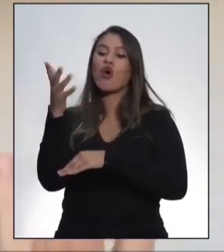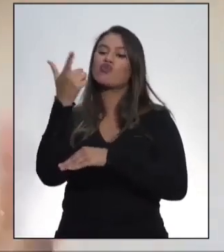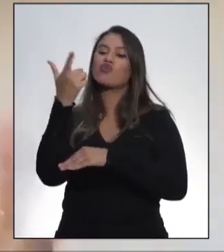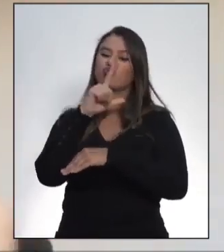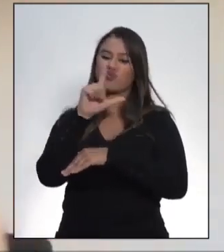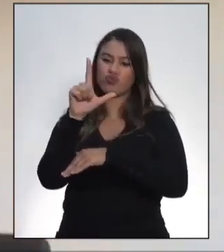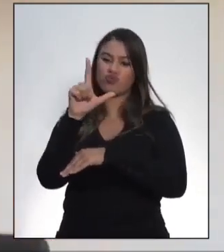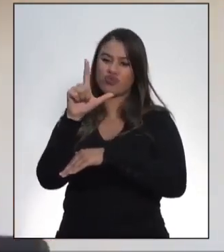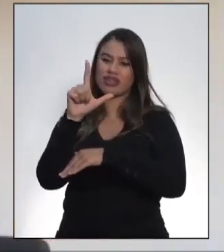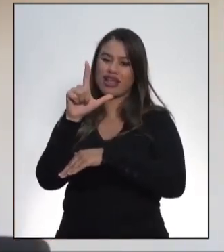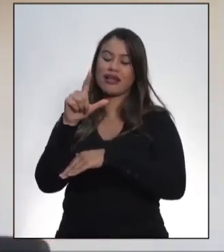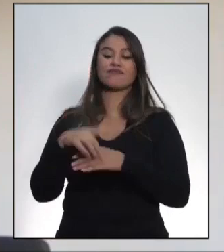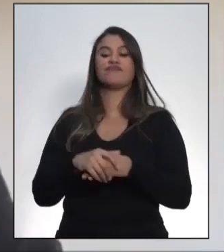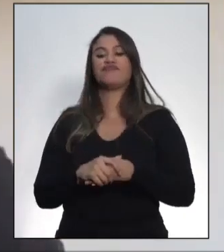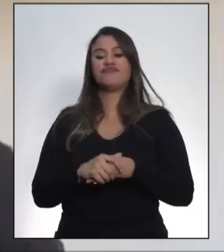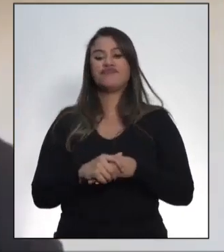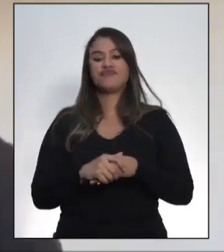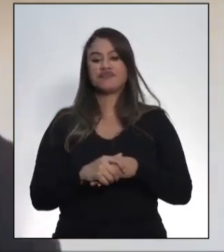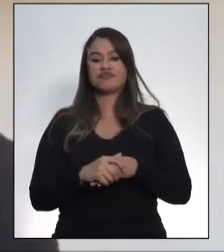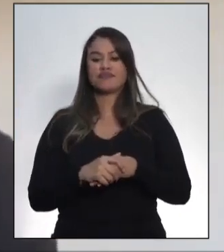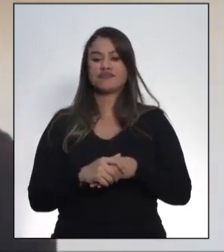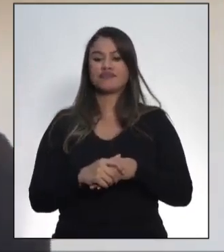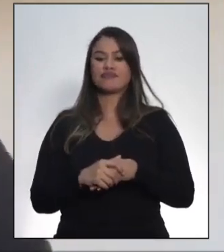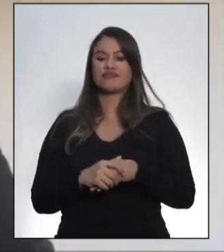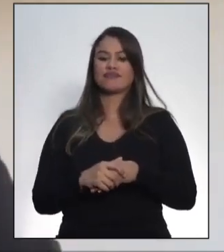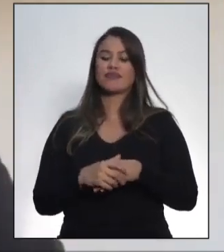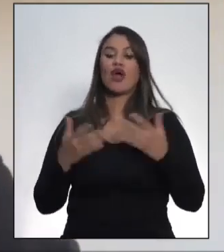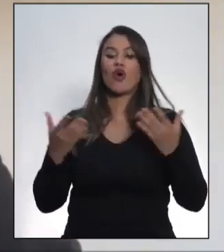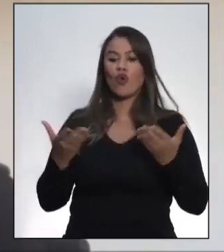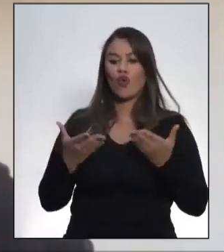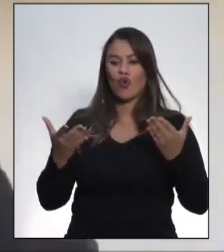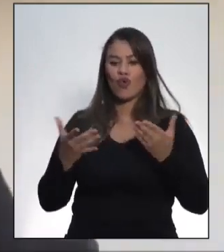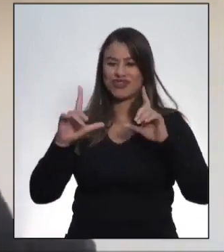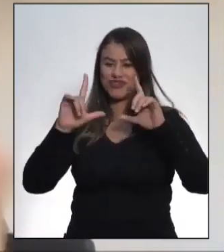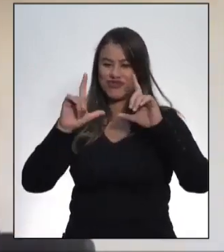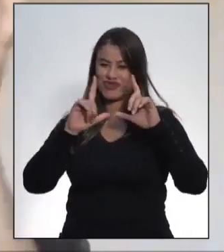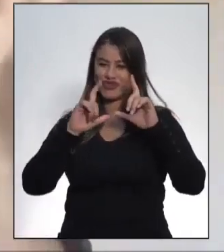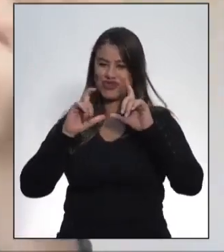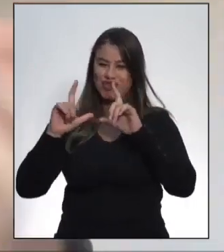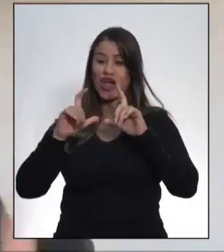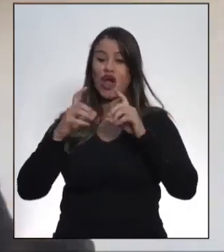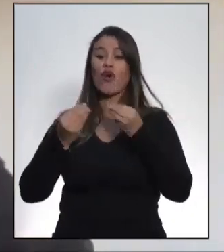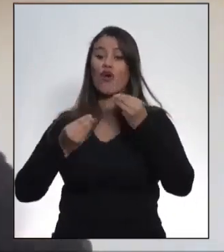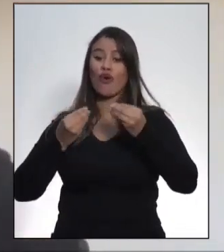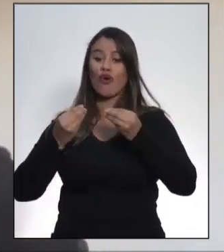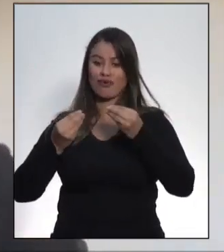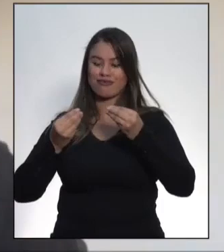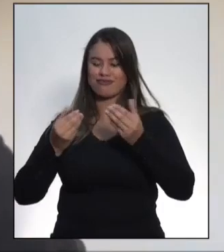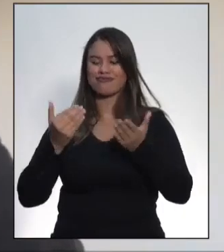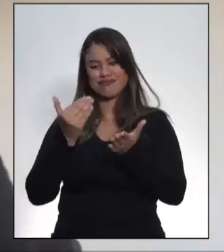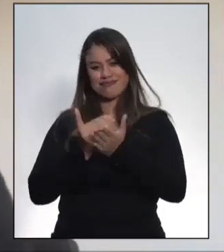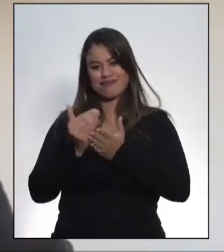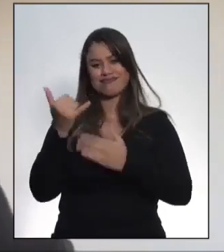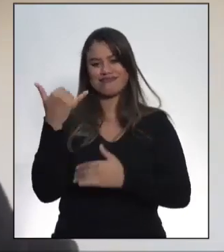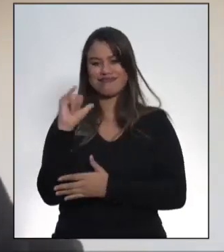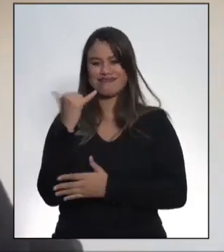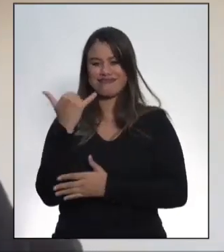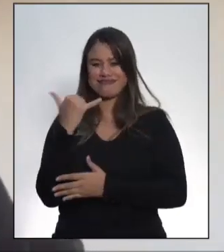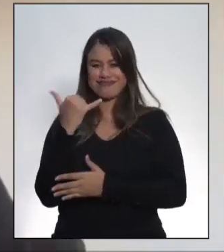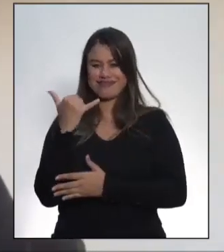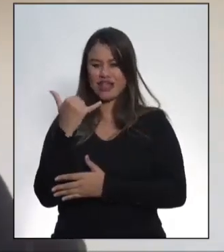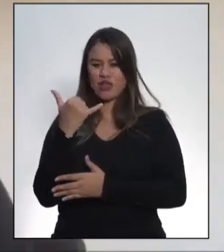pesquisas. E se você quer ser fotógrafa, a gente hoje começa a fotografar com a nossa câmera de celular. E como é que a gente